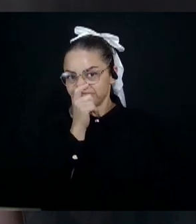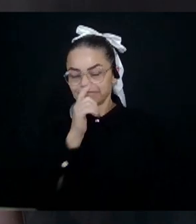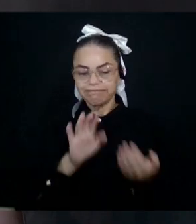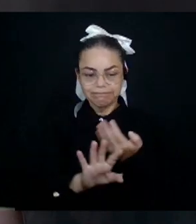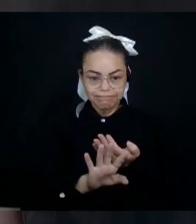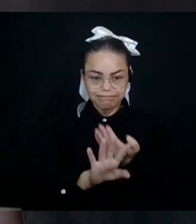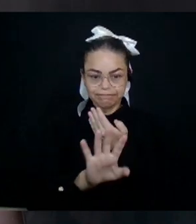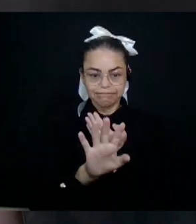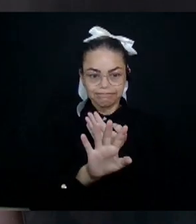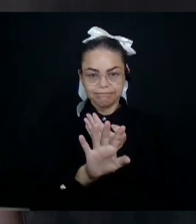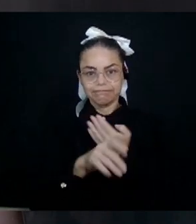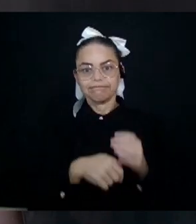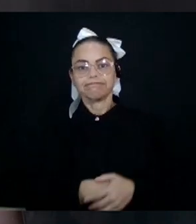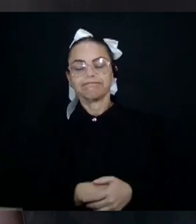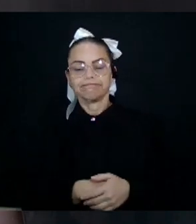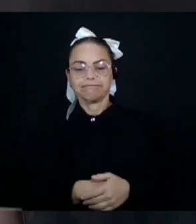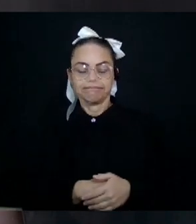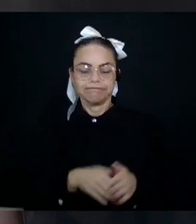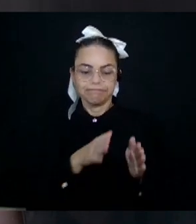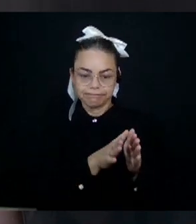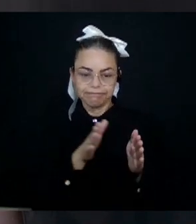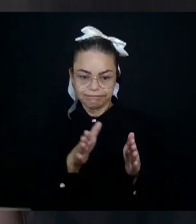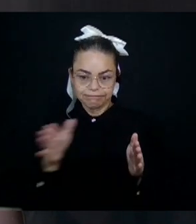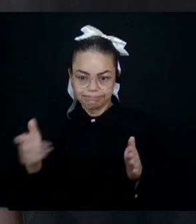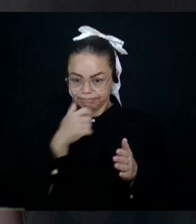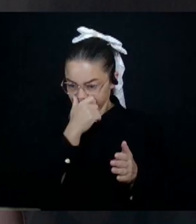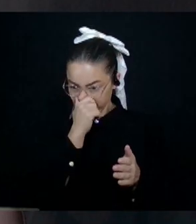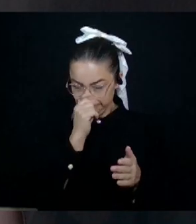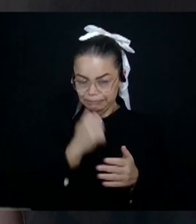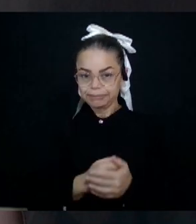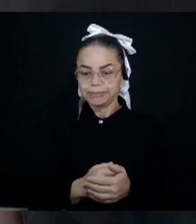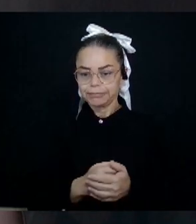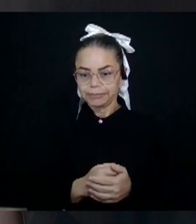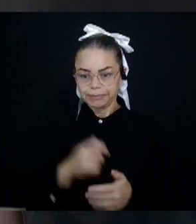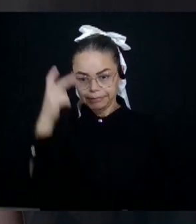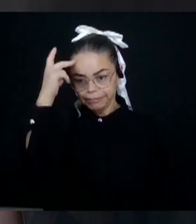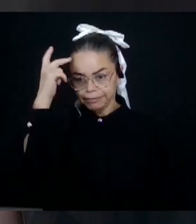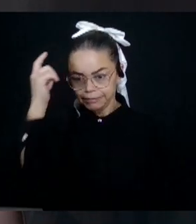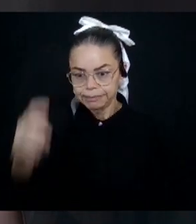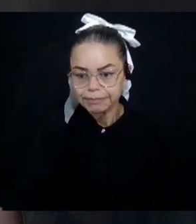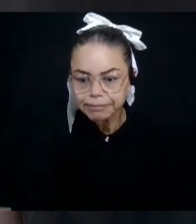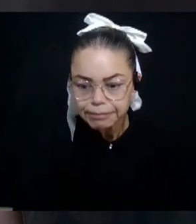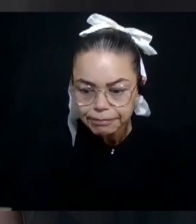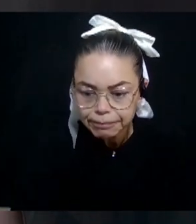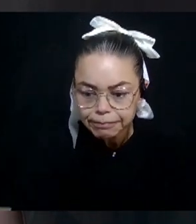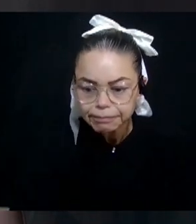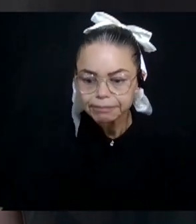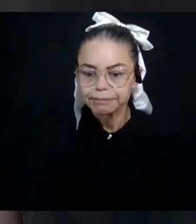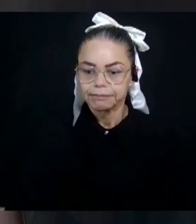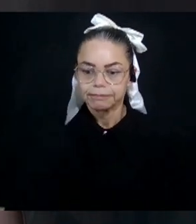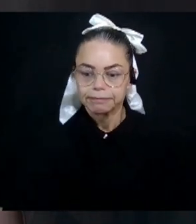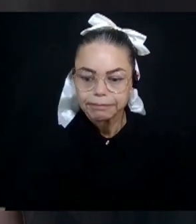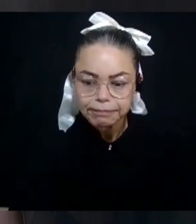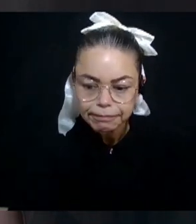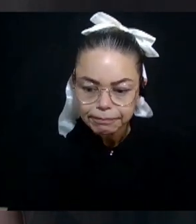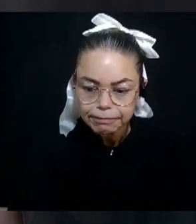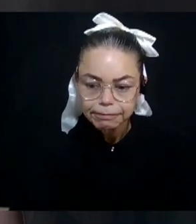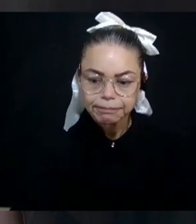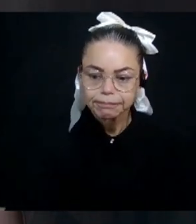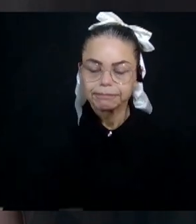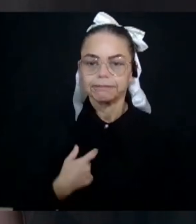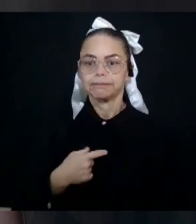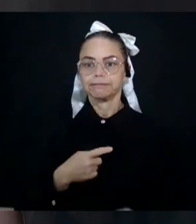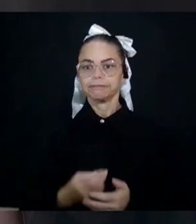separação, né, de momentos. Então, a gente costuma pensar, quando se trata desse assunto, nesse momento de